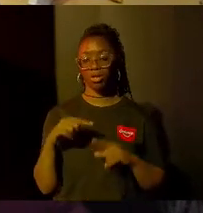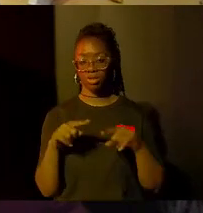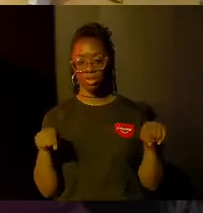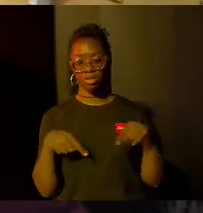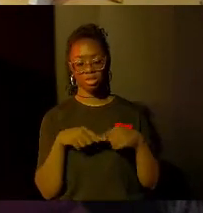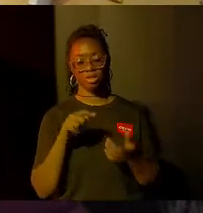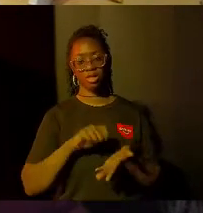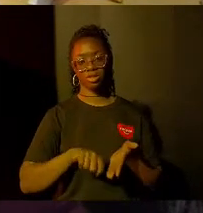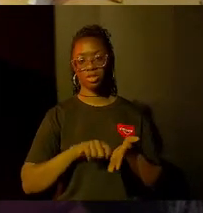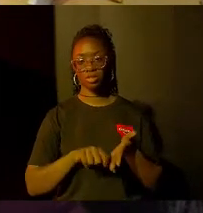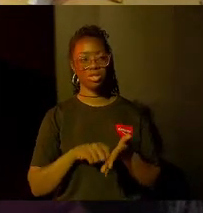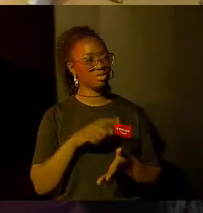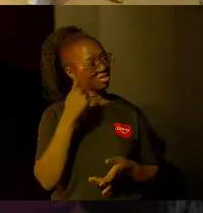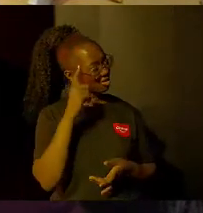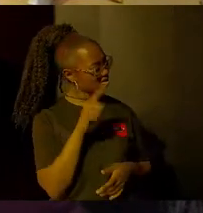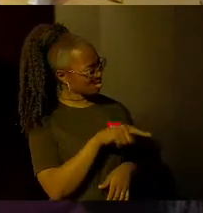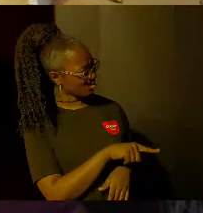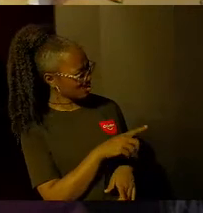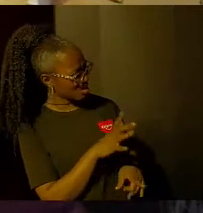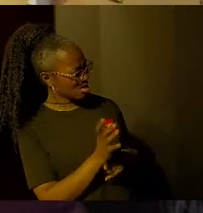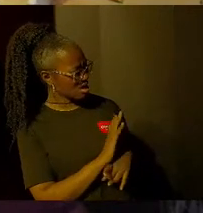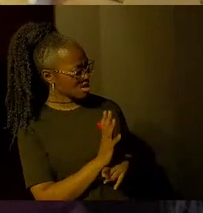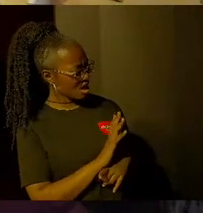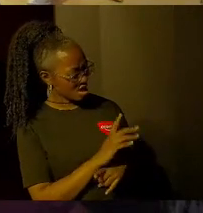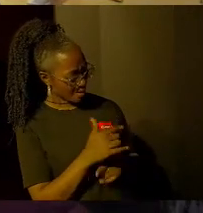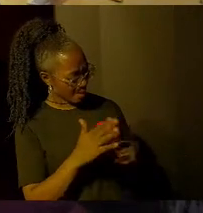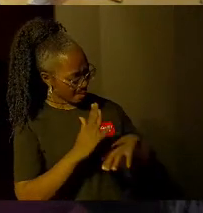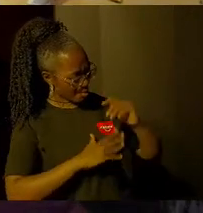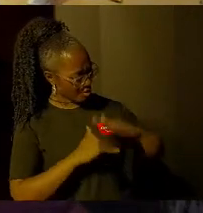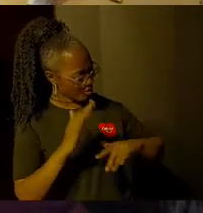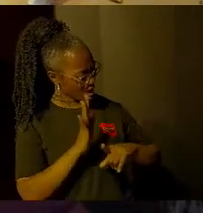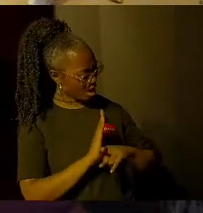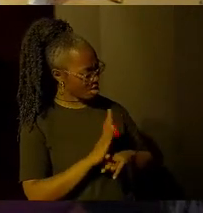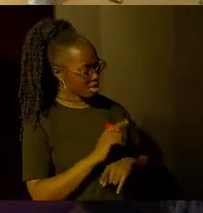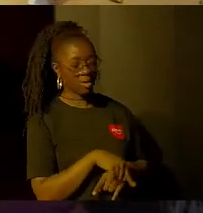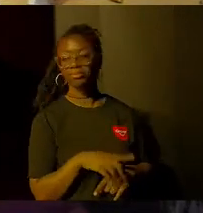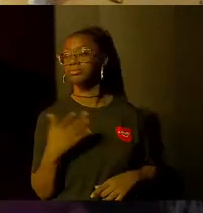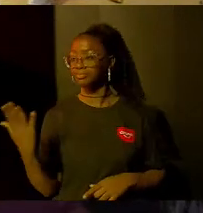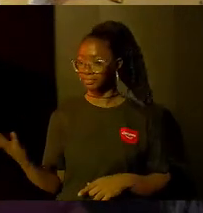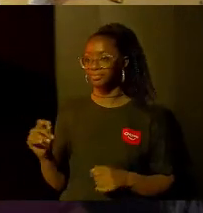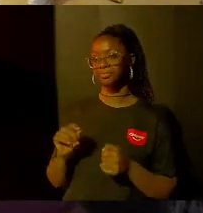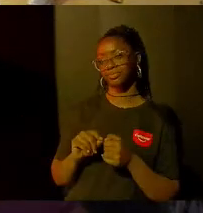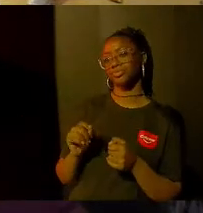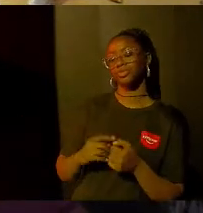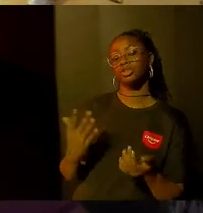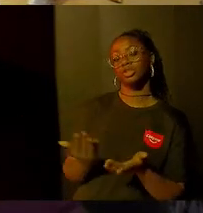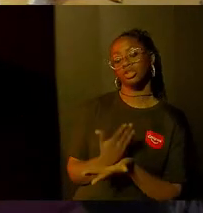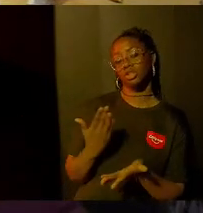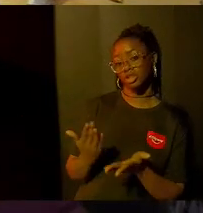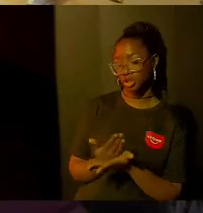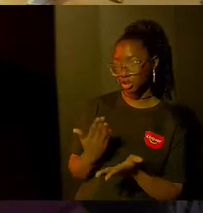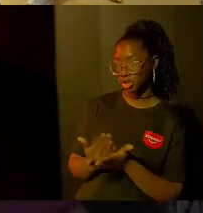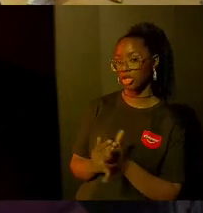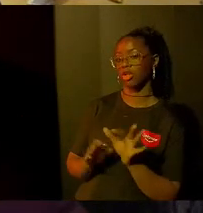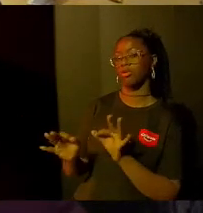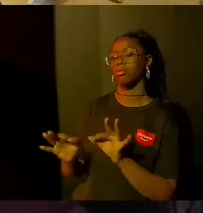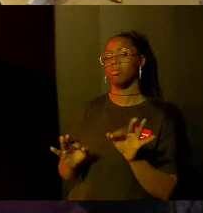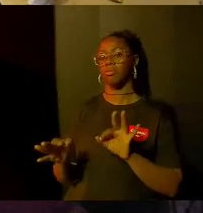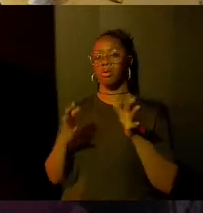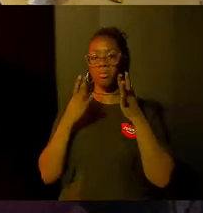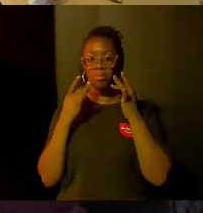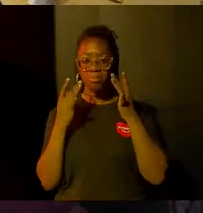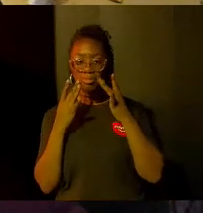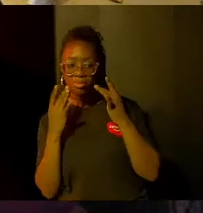autores eu não sabia que você era cineasta tinha feito então ele faz livros ele é dramaturgo ele tem